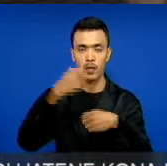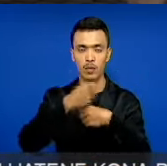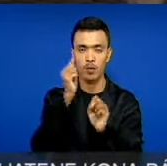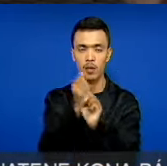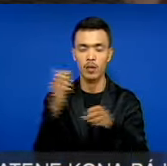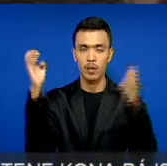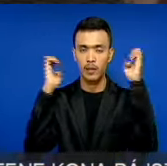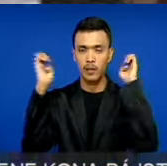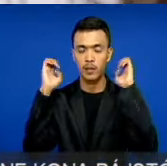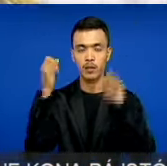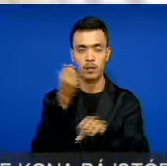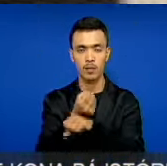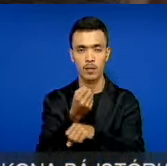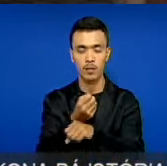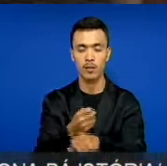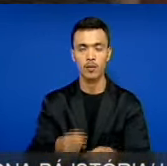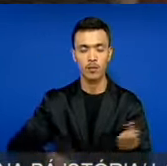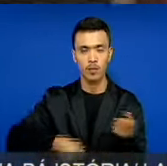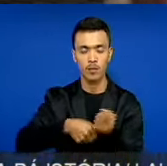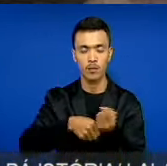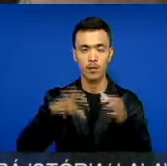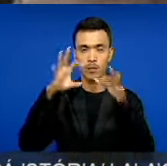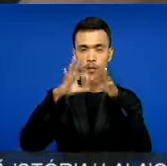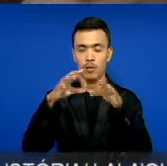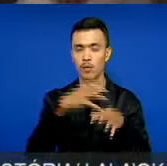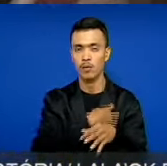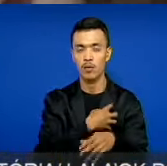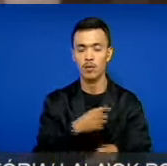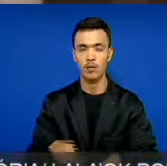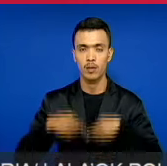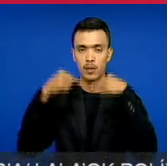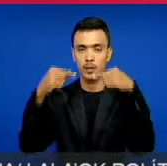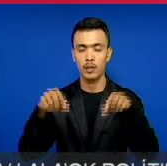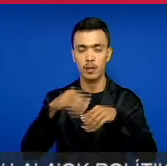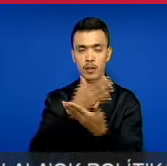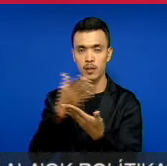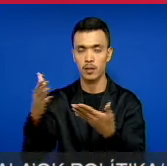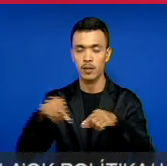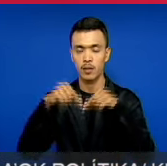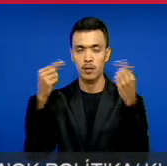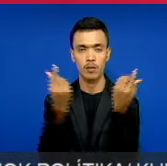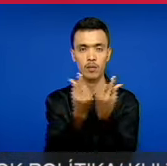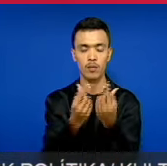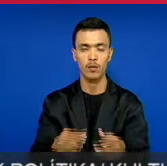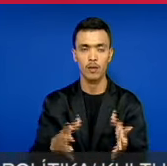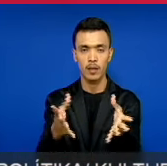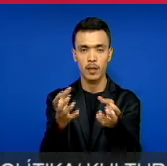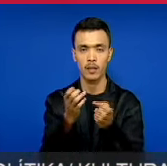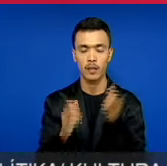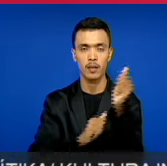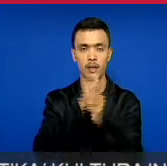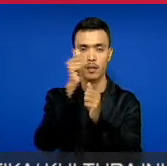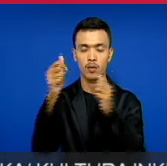exercício makas no nebel convence membro polícia ho de entrega atributo organização. Hau hakara foha tene bahia komandante sirahutu